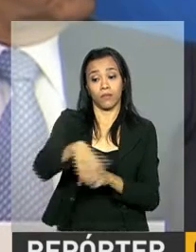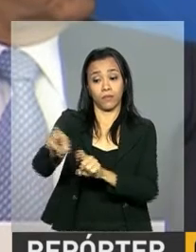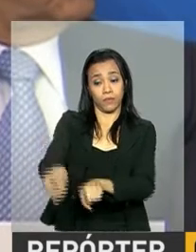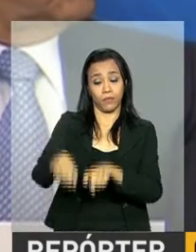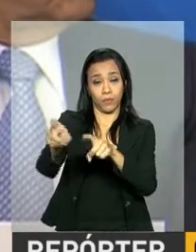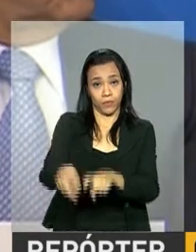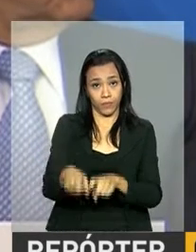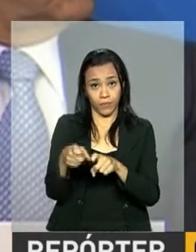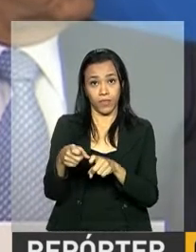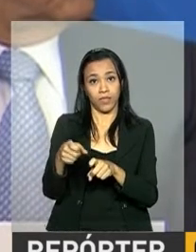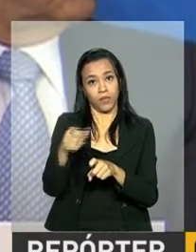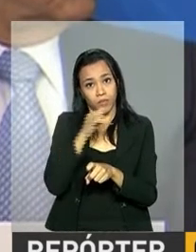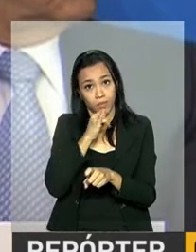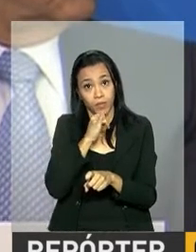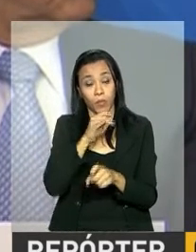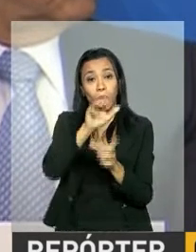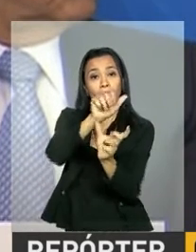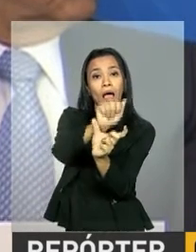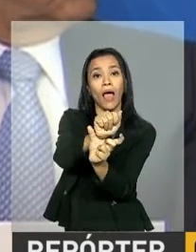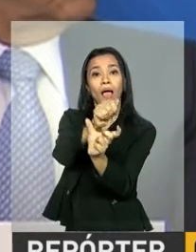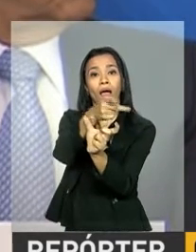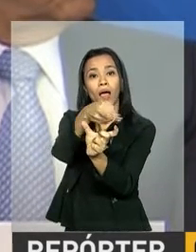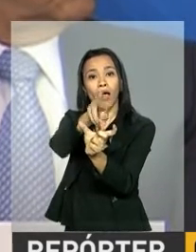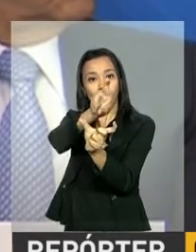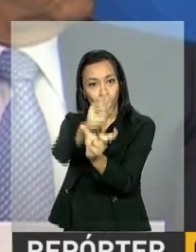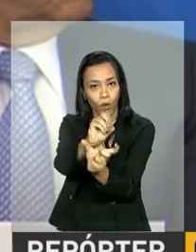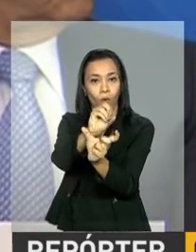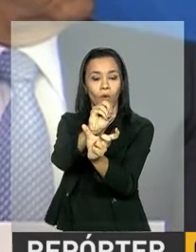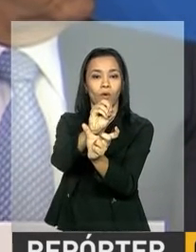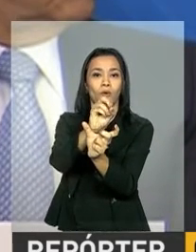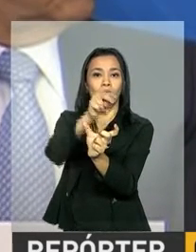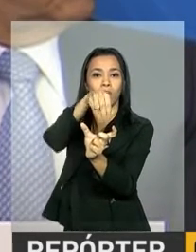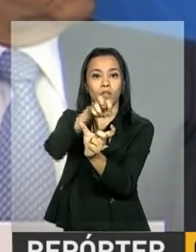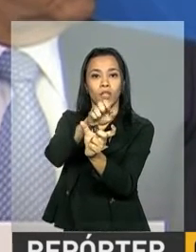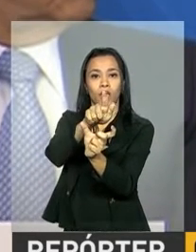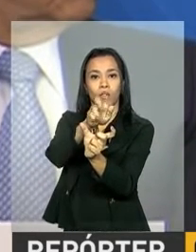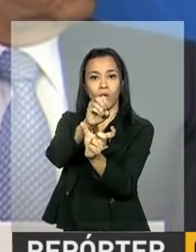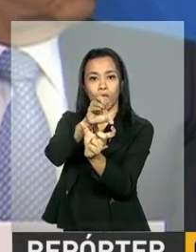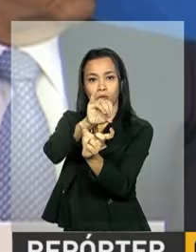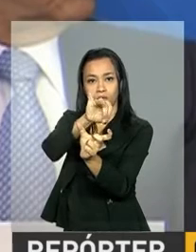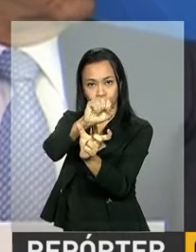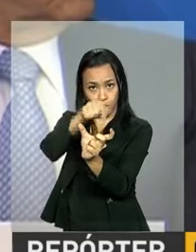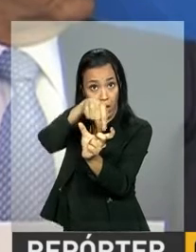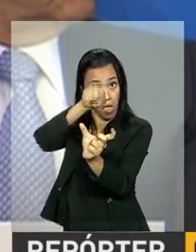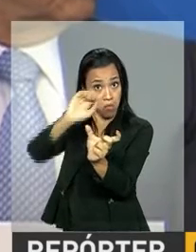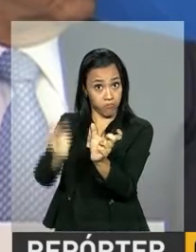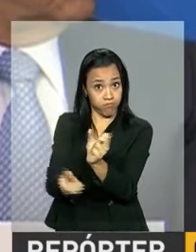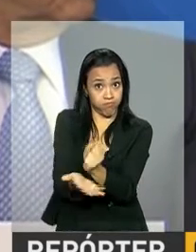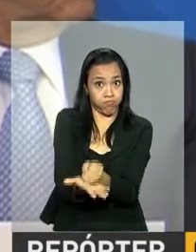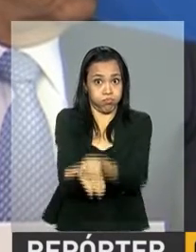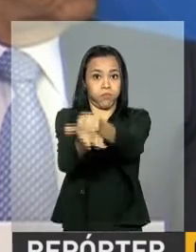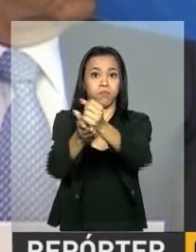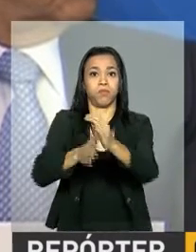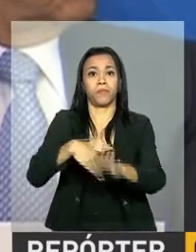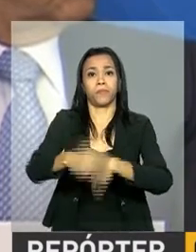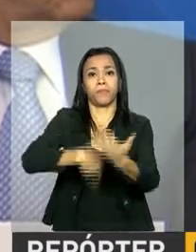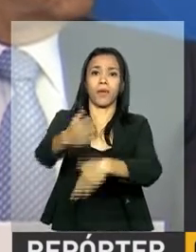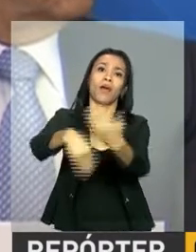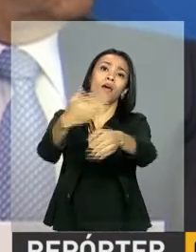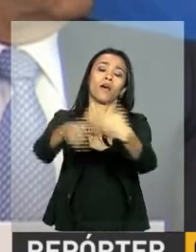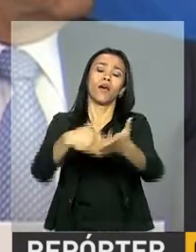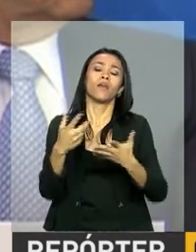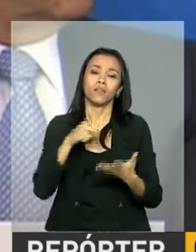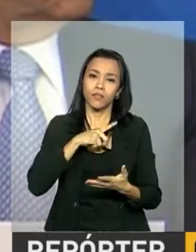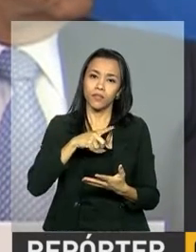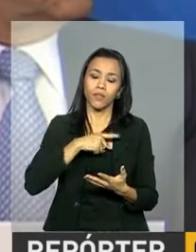tanto é que o agronegócio é uma das principais molas propulsoras do nosso desenvolvimento tiveram um crescimento e um desenvolvimento